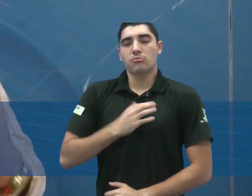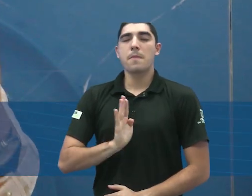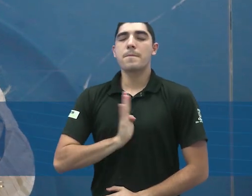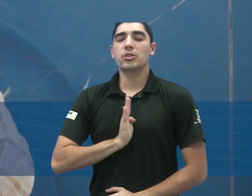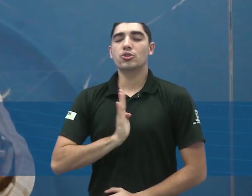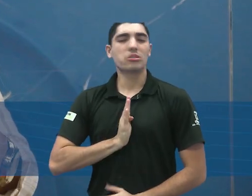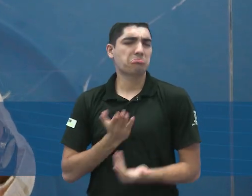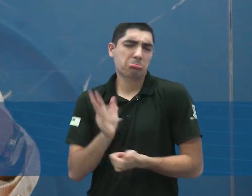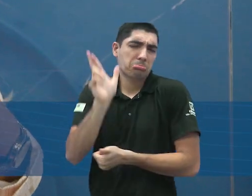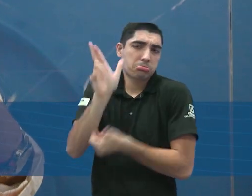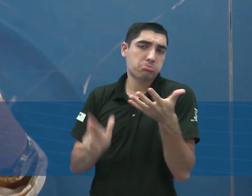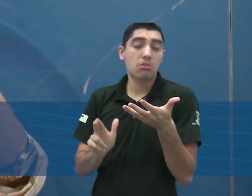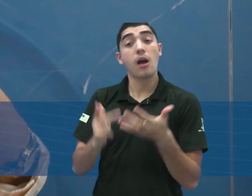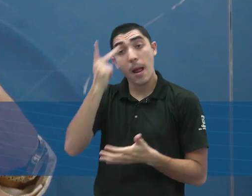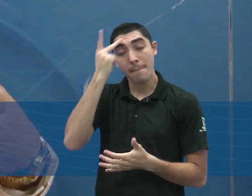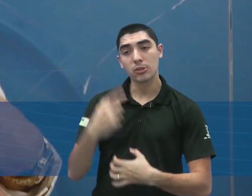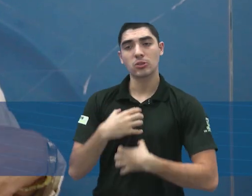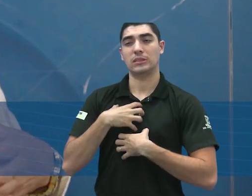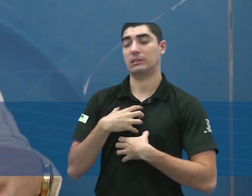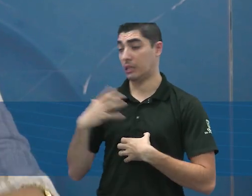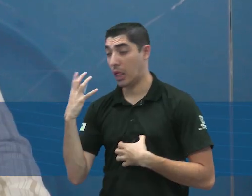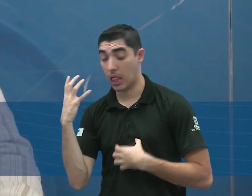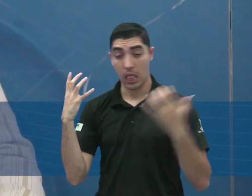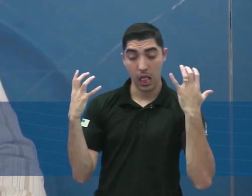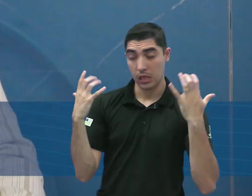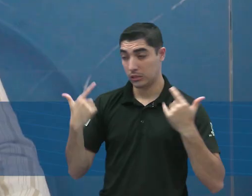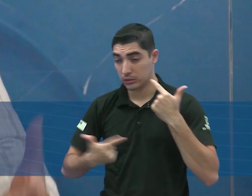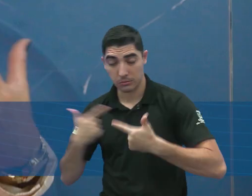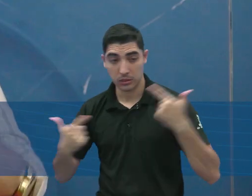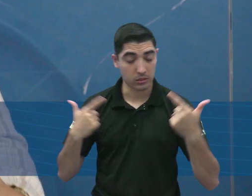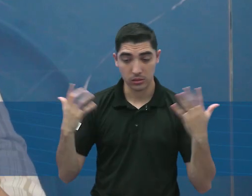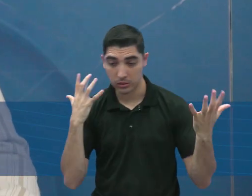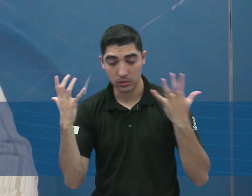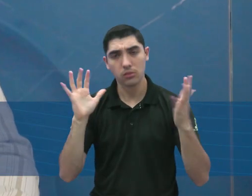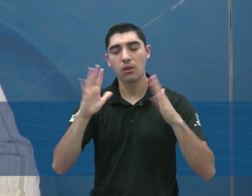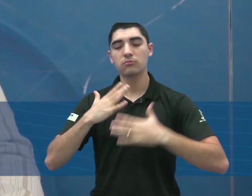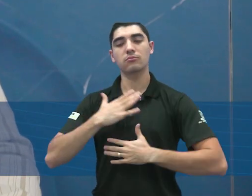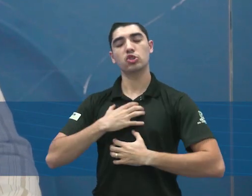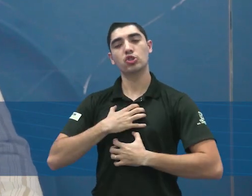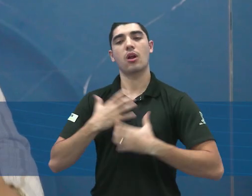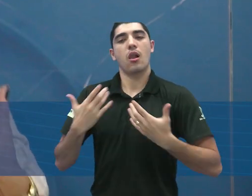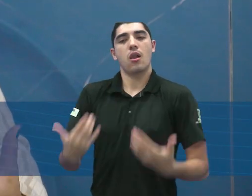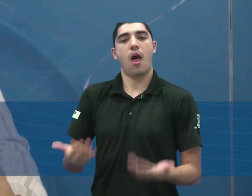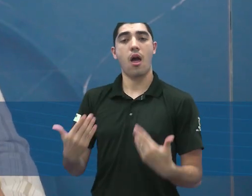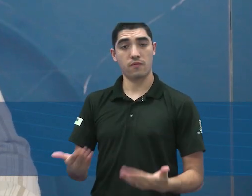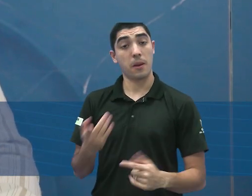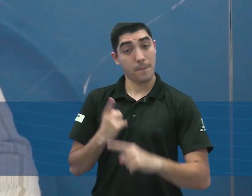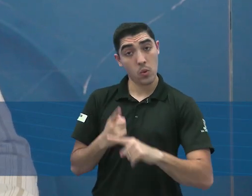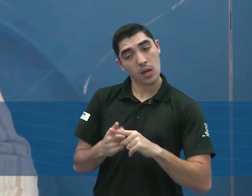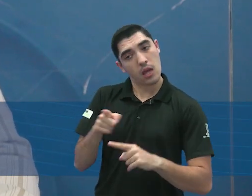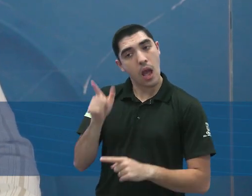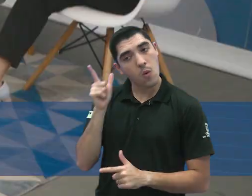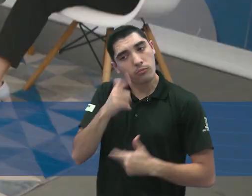ela poder se desconectar um pouquinho daquela rotina dela no dia a dia ali, para que isso se torne um pouco mais leve, né? Para que essa leveza ela